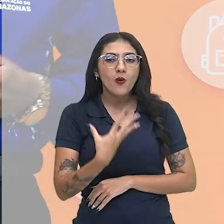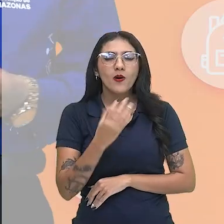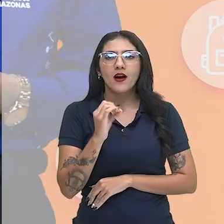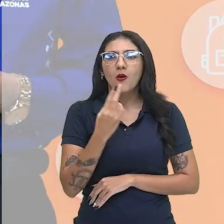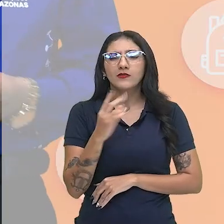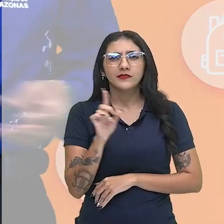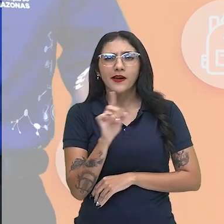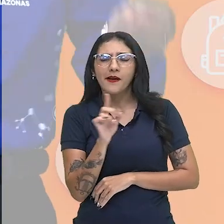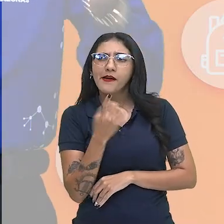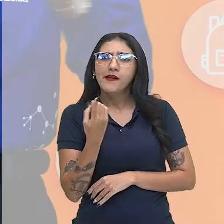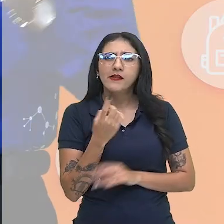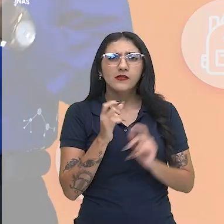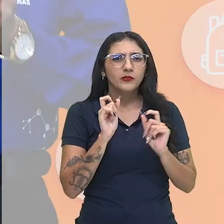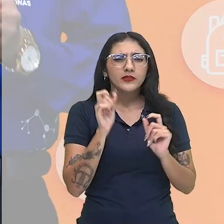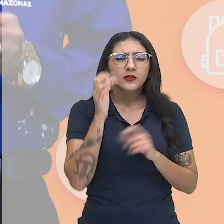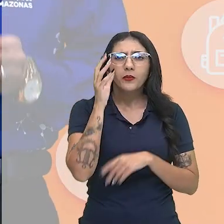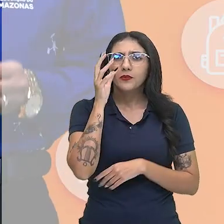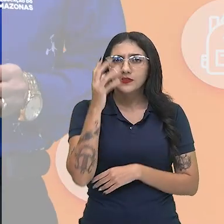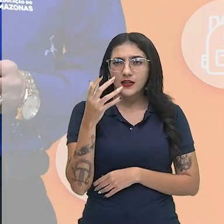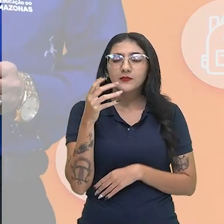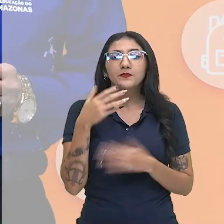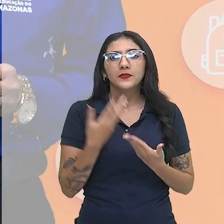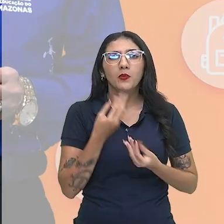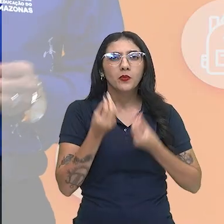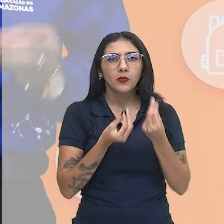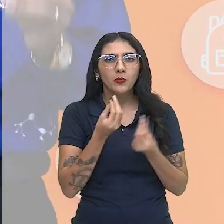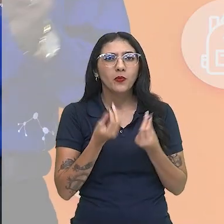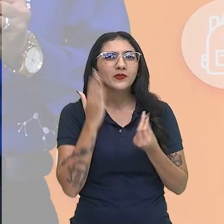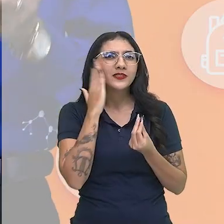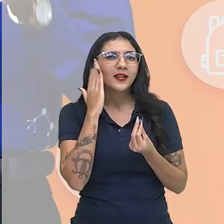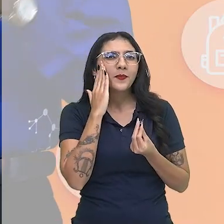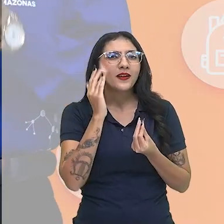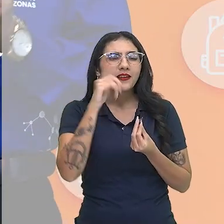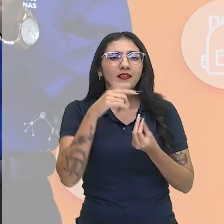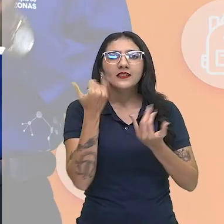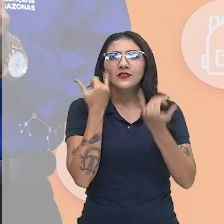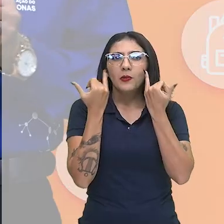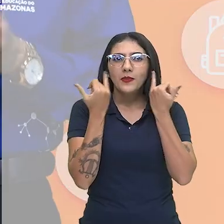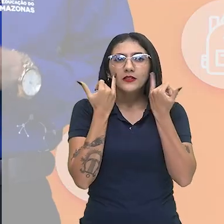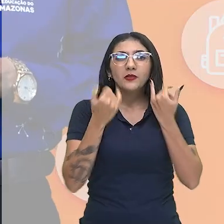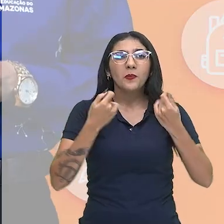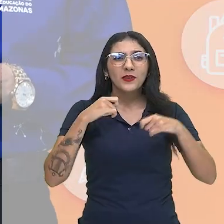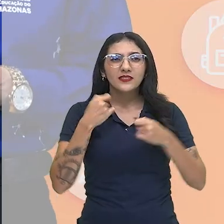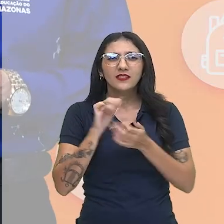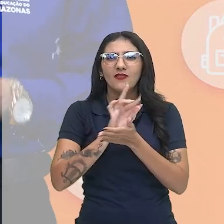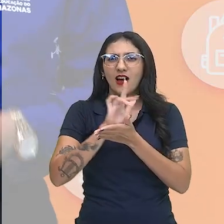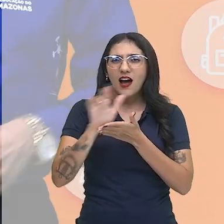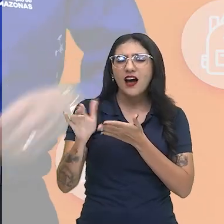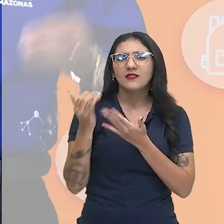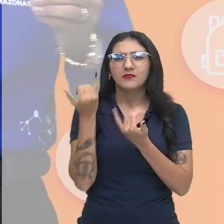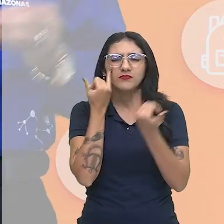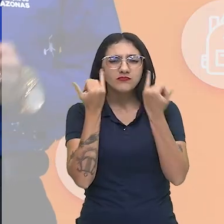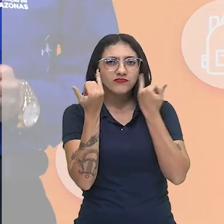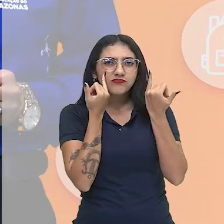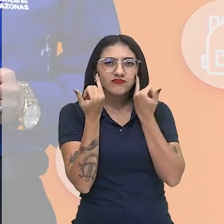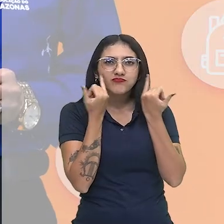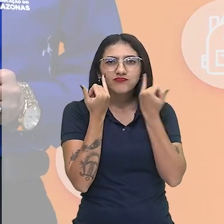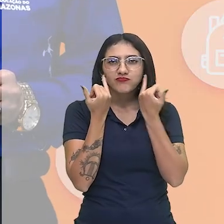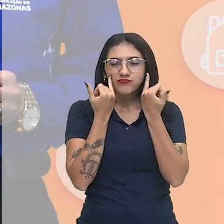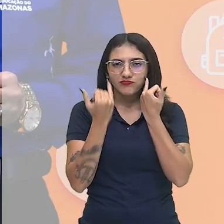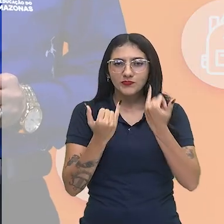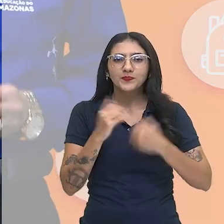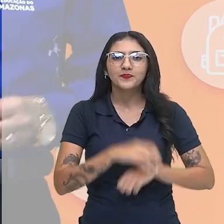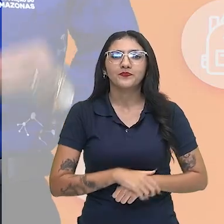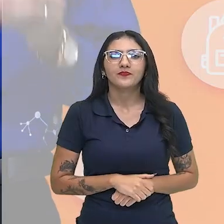quê, o que está acontecendo. Para ter esse índice, é necessário juntar vários dados sociais. Índice